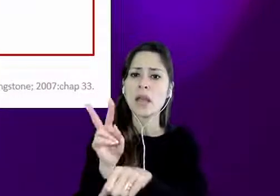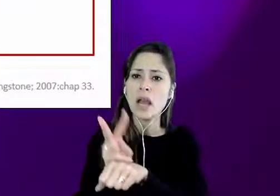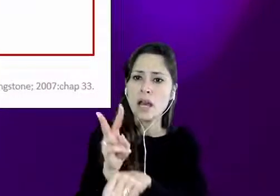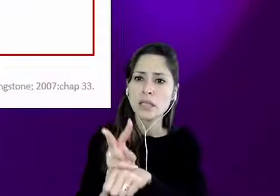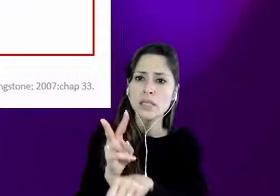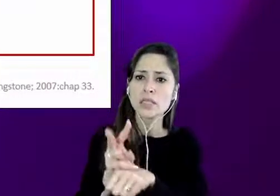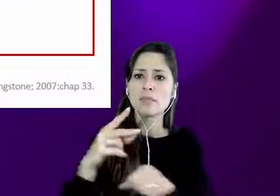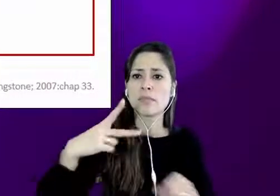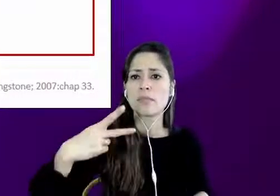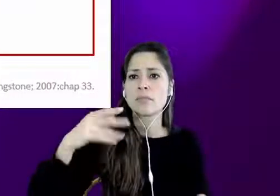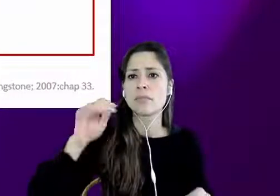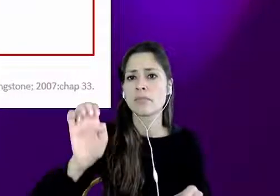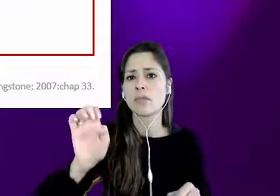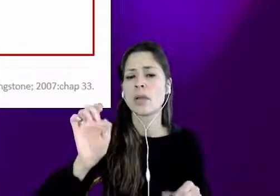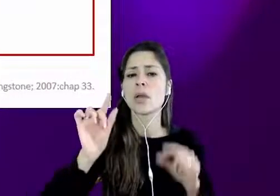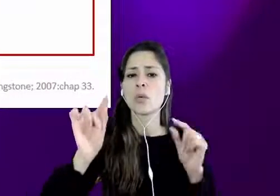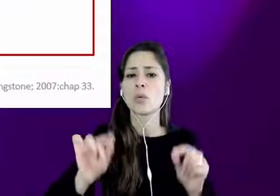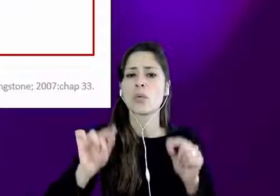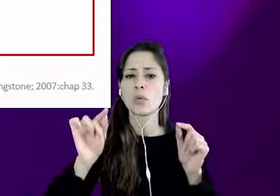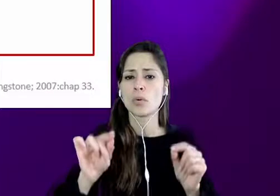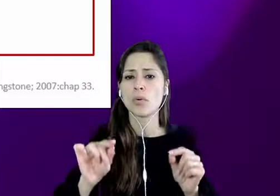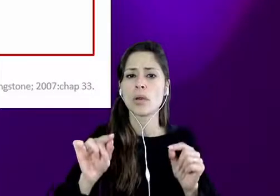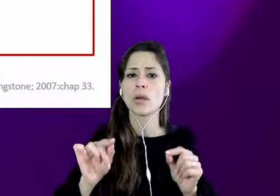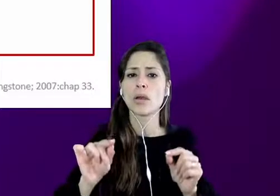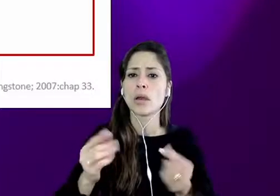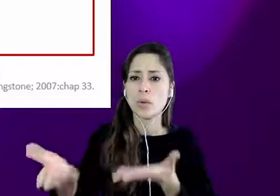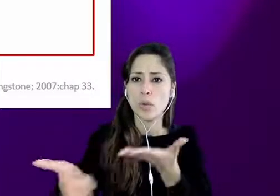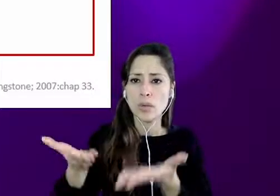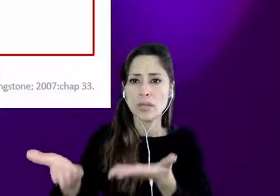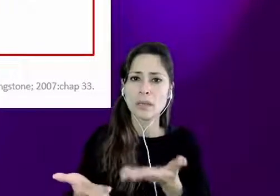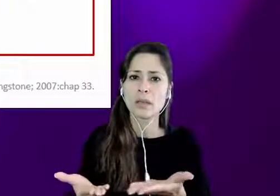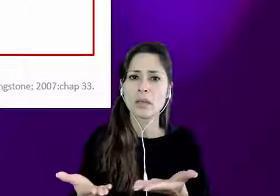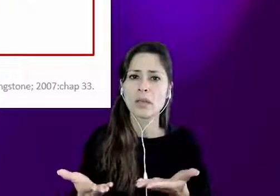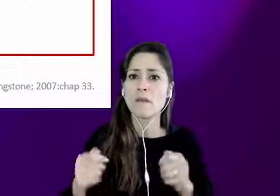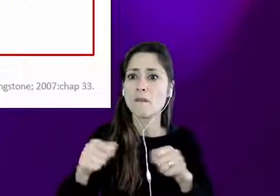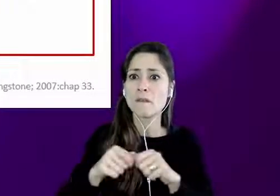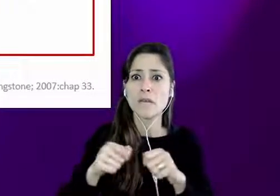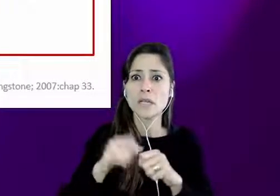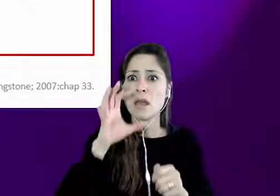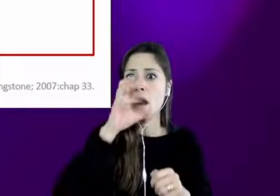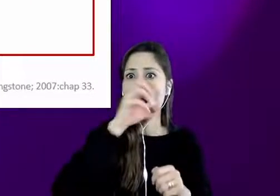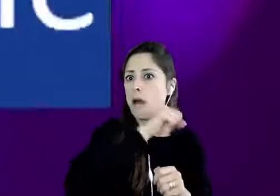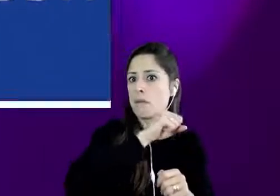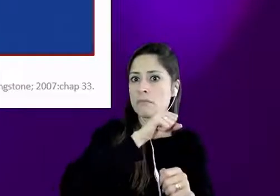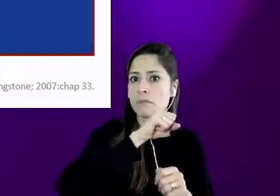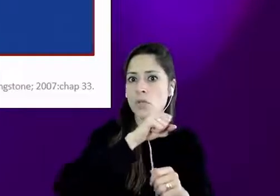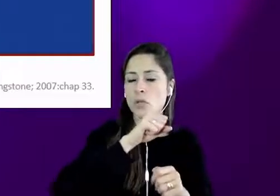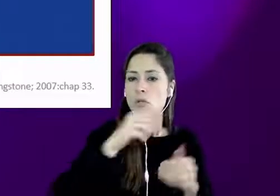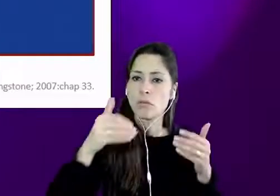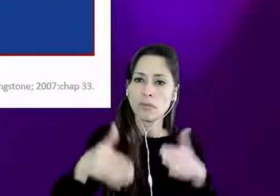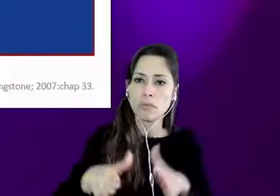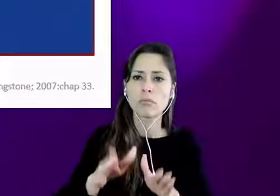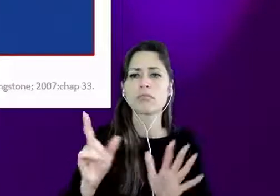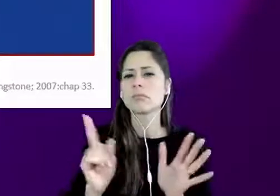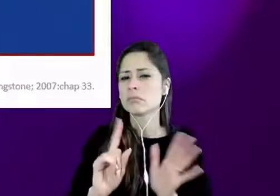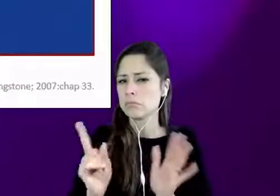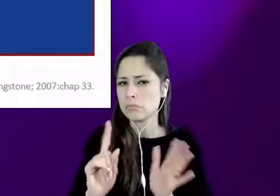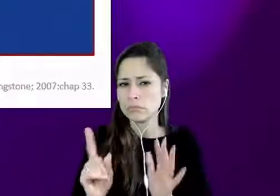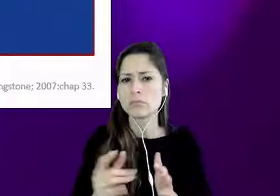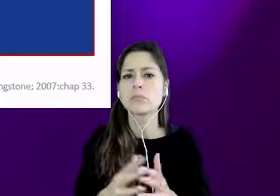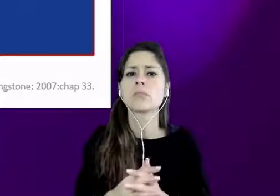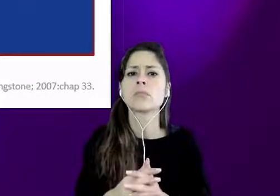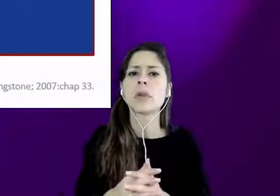base principal de um controle clínico, não é fazer o parto sem conduzir essa mulher de maneira compensada.